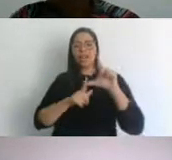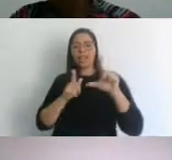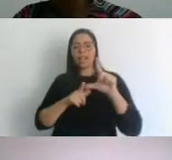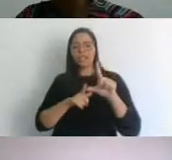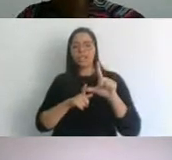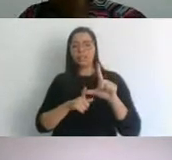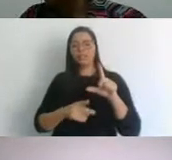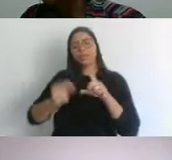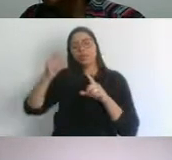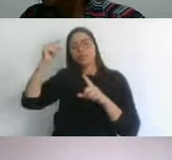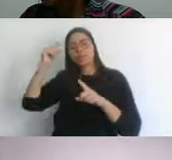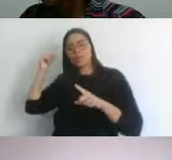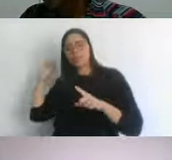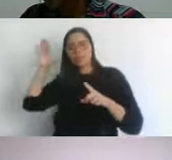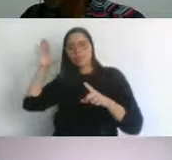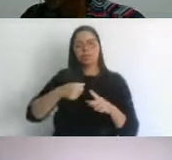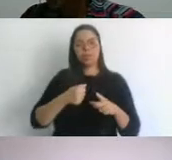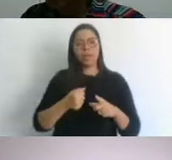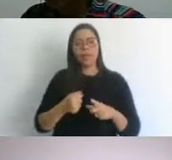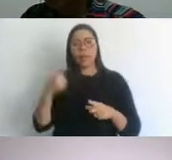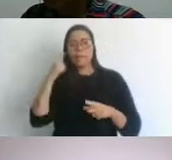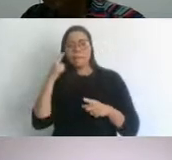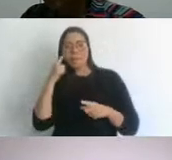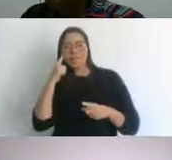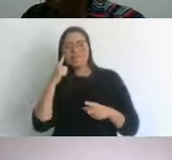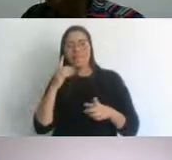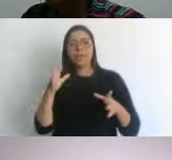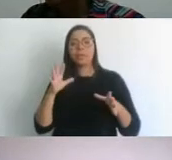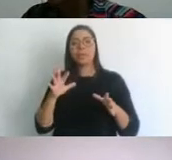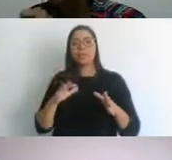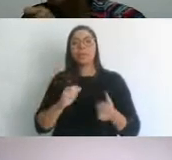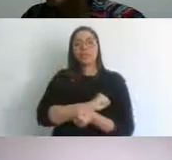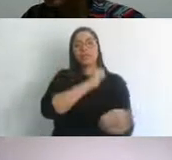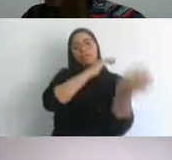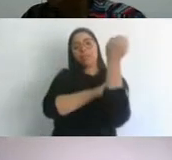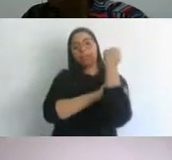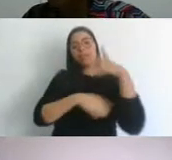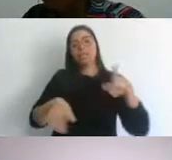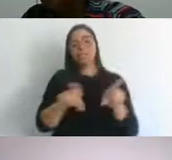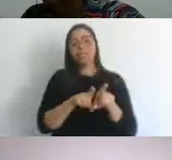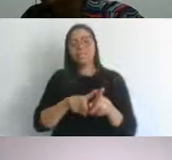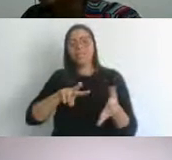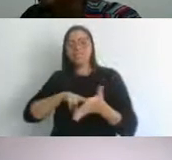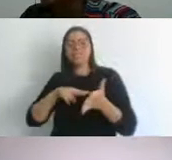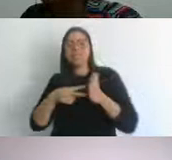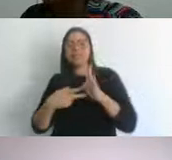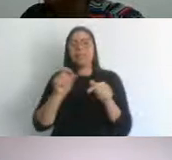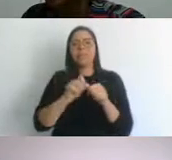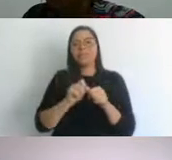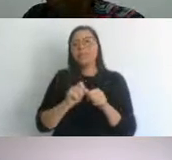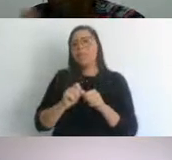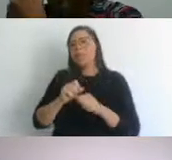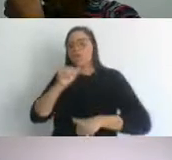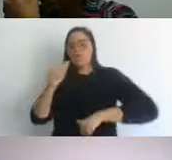a a pensar um feminismo da coluna latino-americano e brasileiro significa elaborar formas de combater o